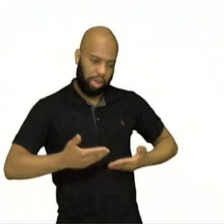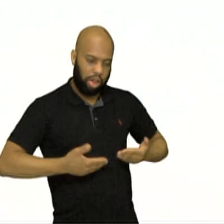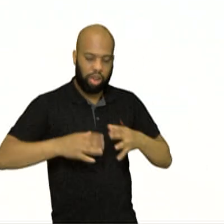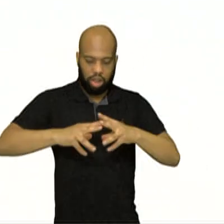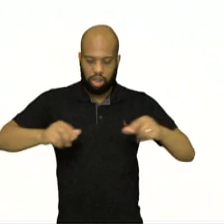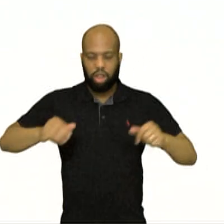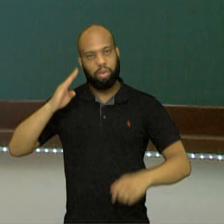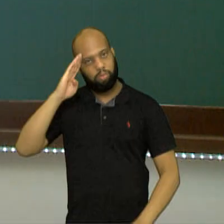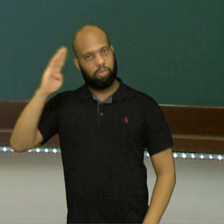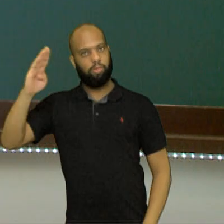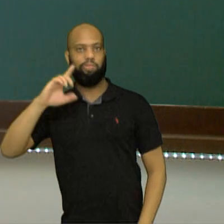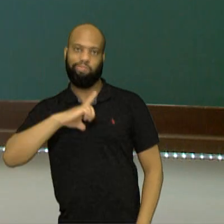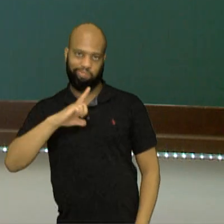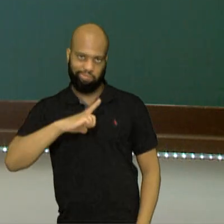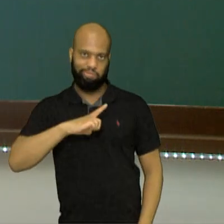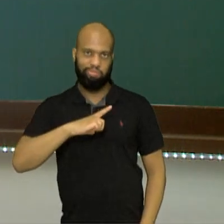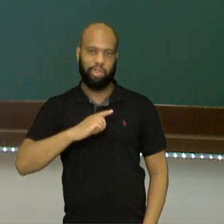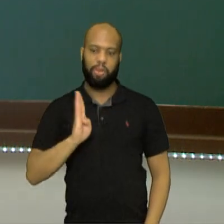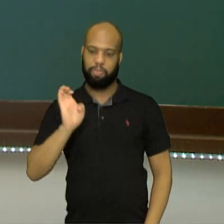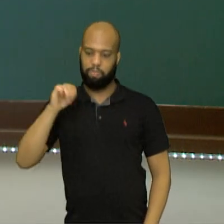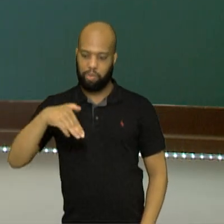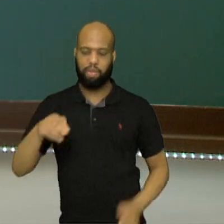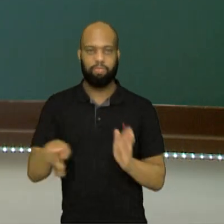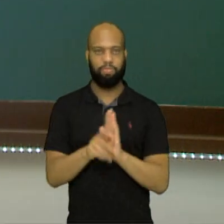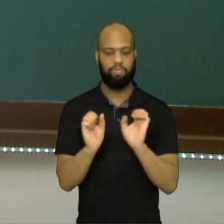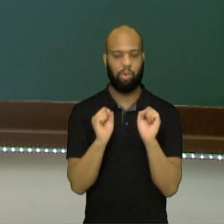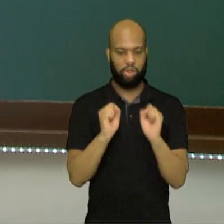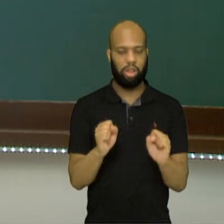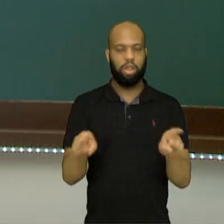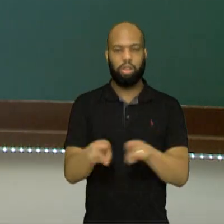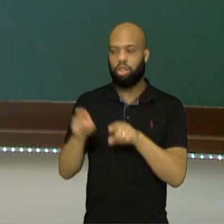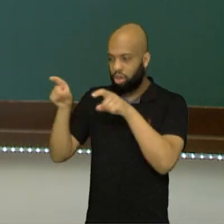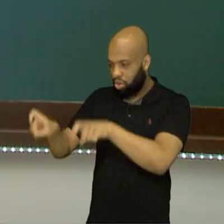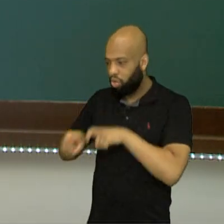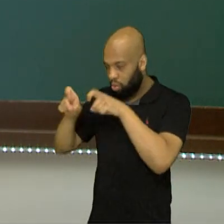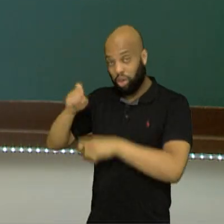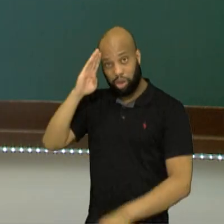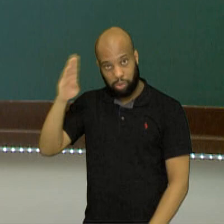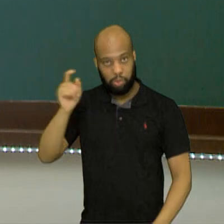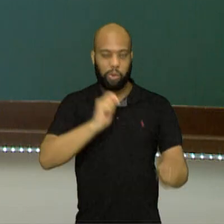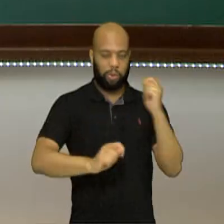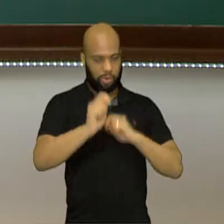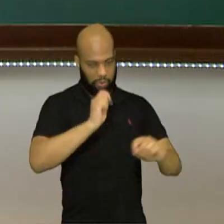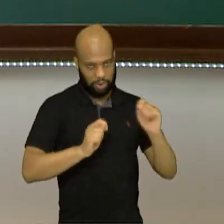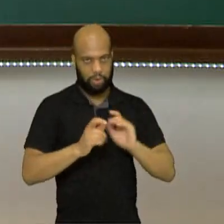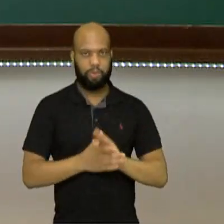principal elemento, né, de poder, e a agricultura como principal atividade